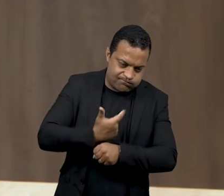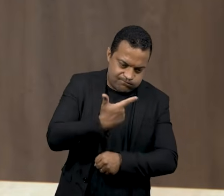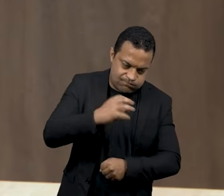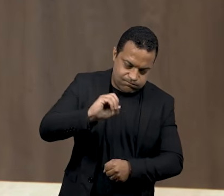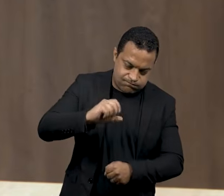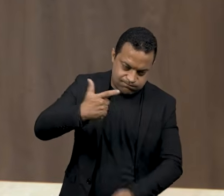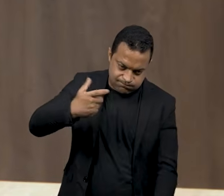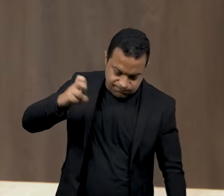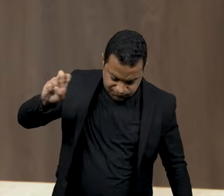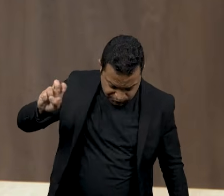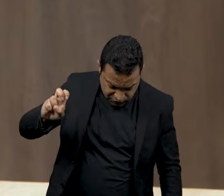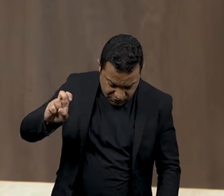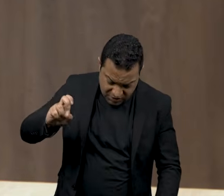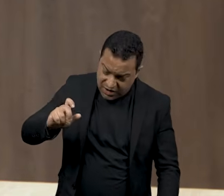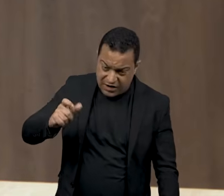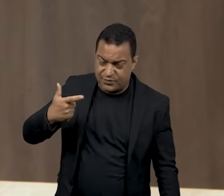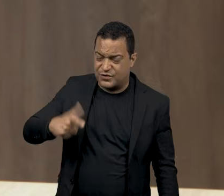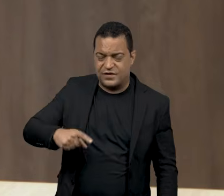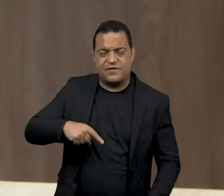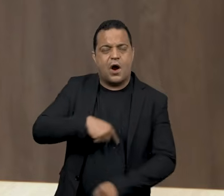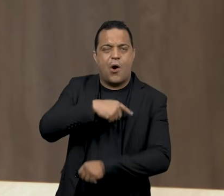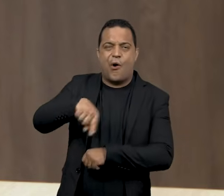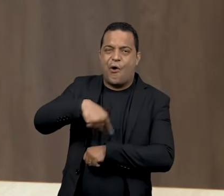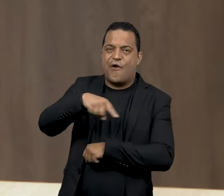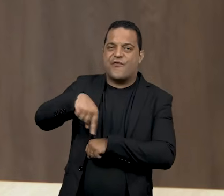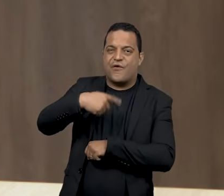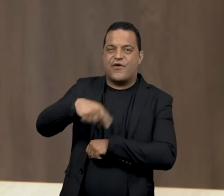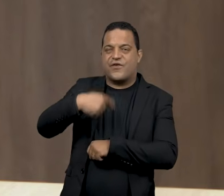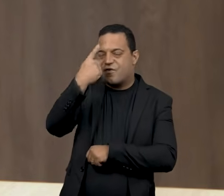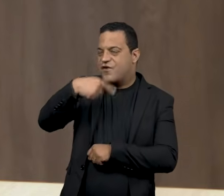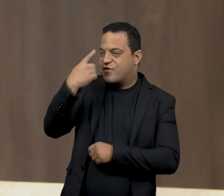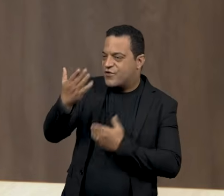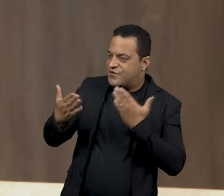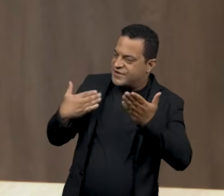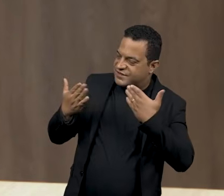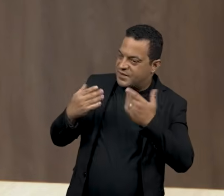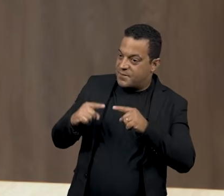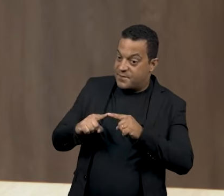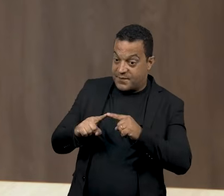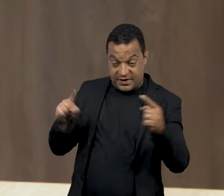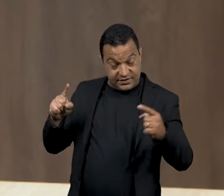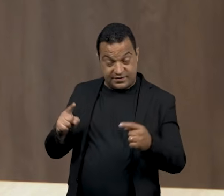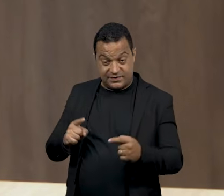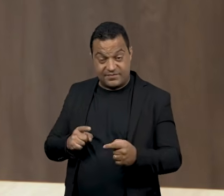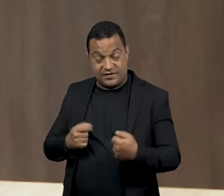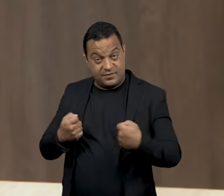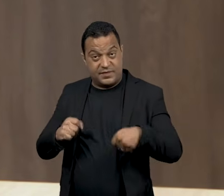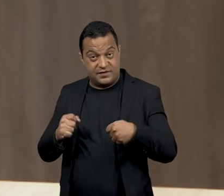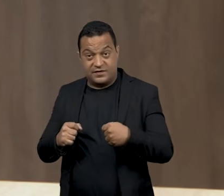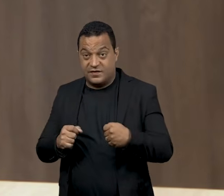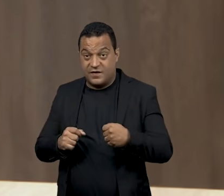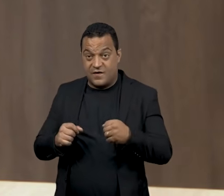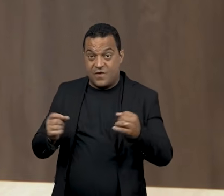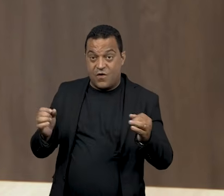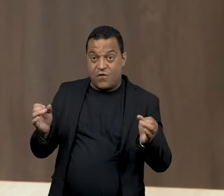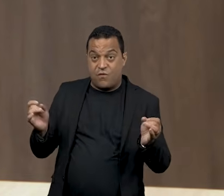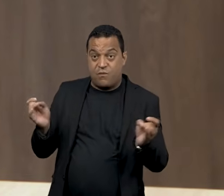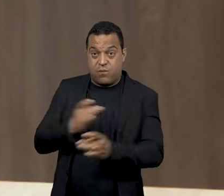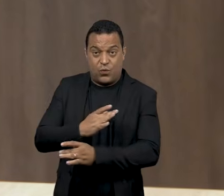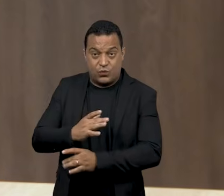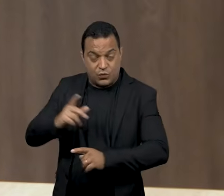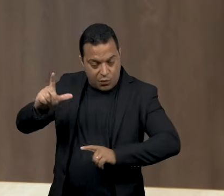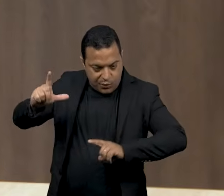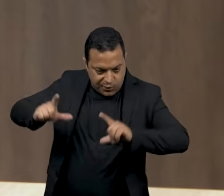retrospectiva 2025. Esse é o tema desse episódio. Daria para a gente ficar aqui horas comentando sobre isso, mas